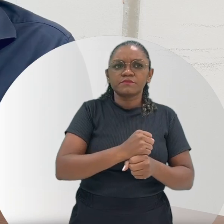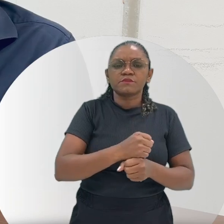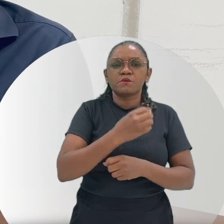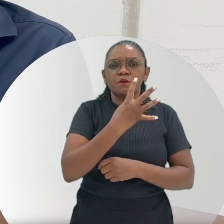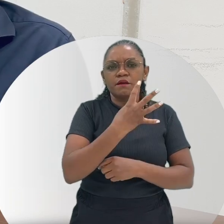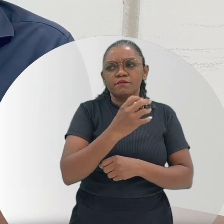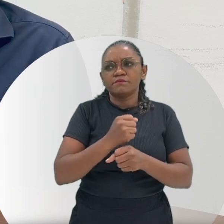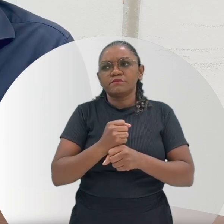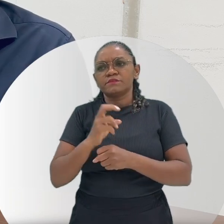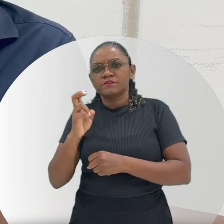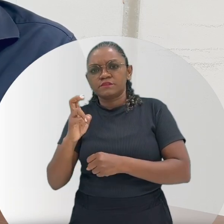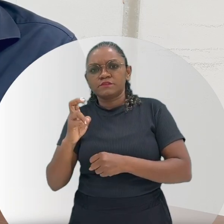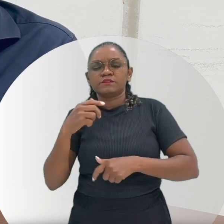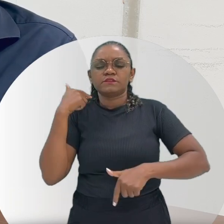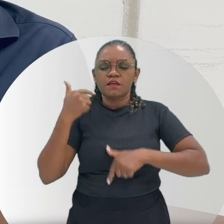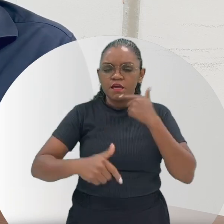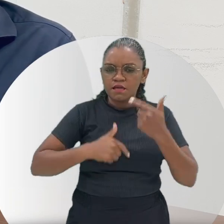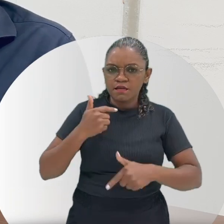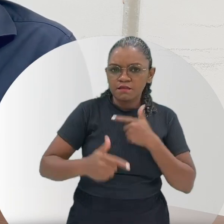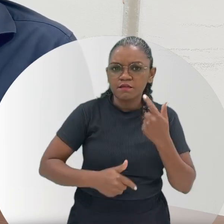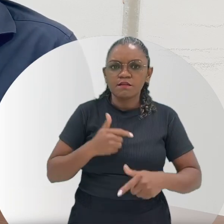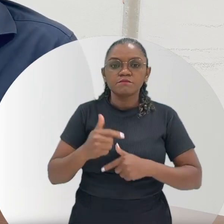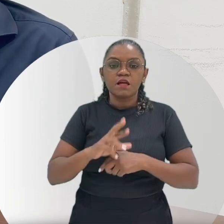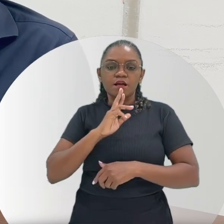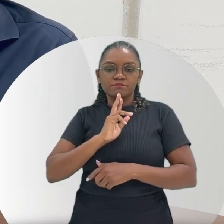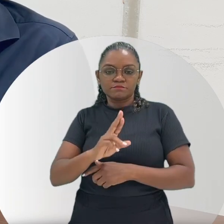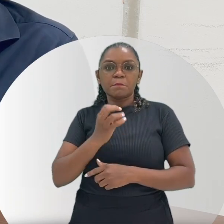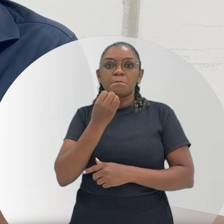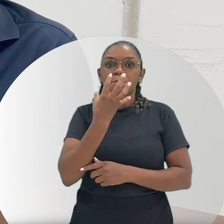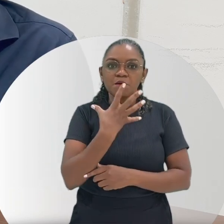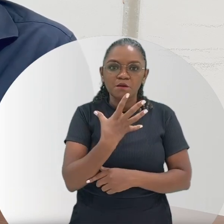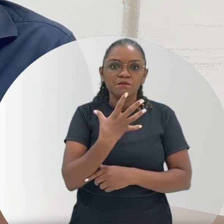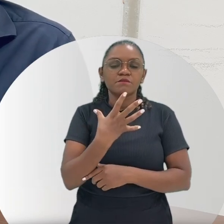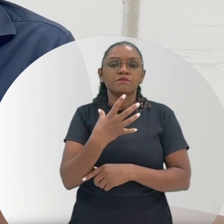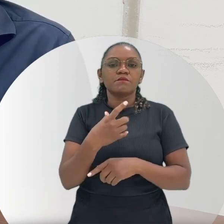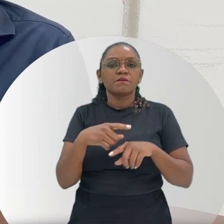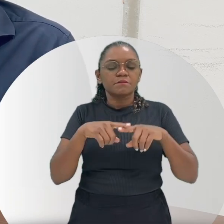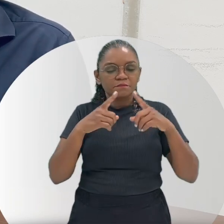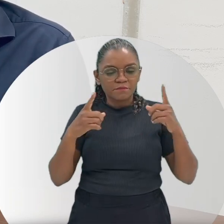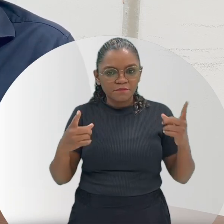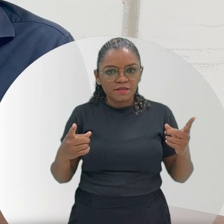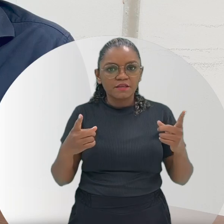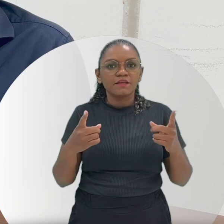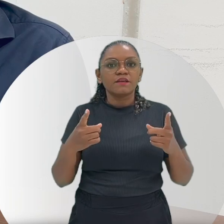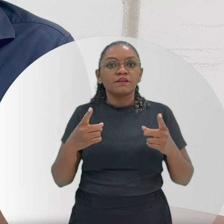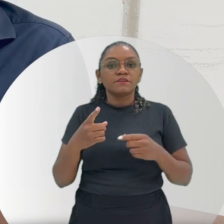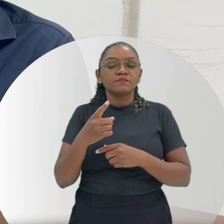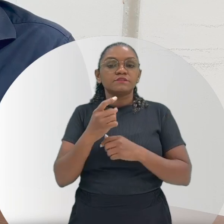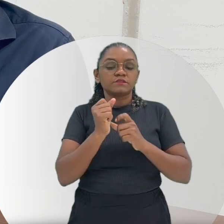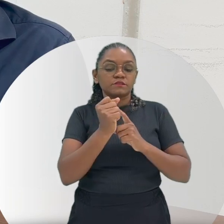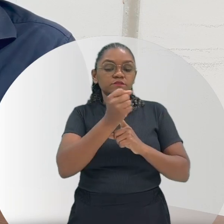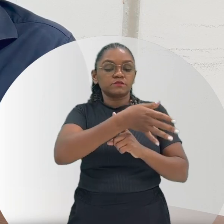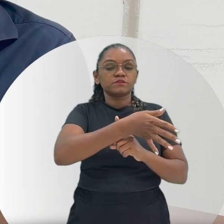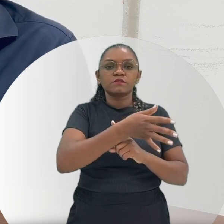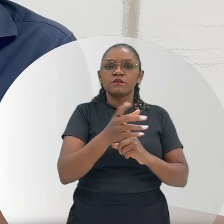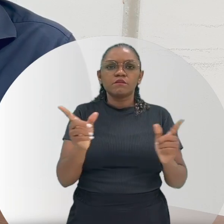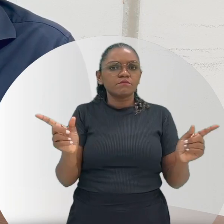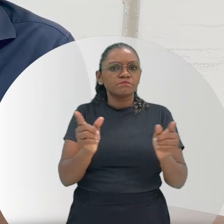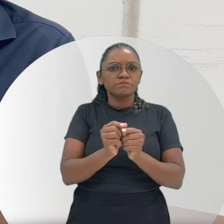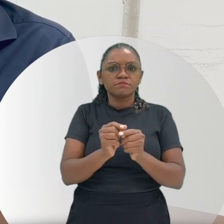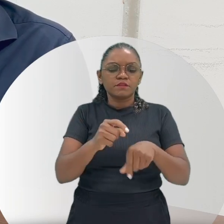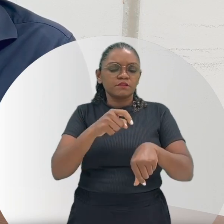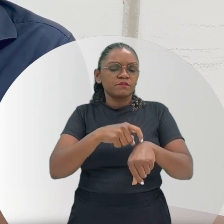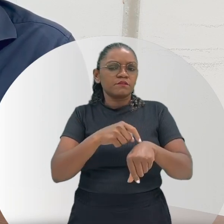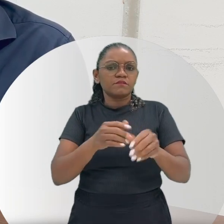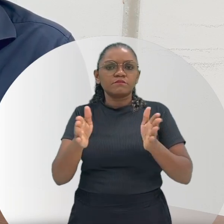da pessoa quando ingressa no mundo do trabalho, quando começa a ver frutos daquilo, né? A extensão não, ela em curto tempo ela consegue ter